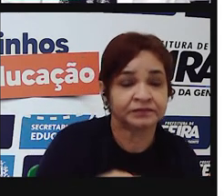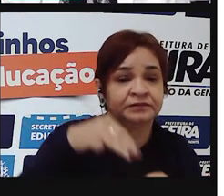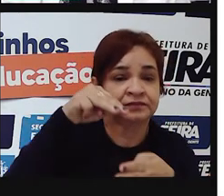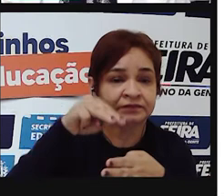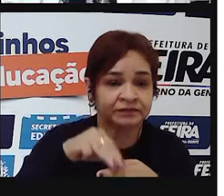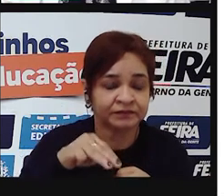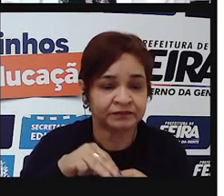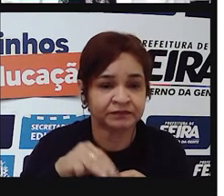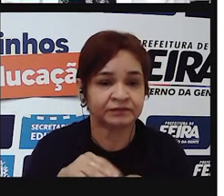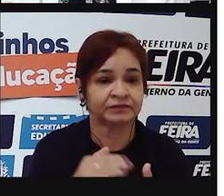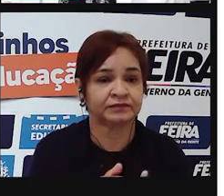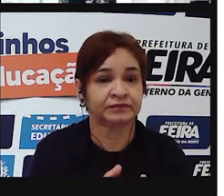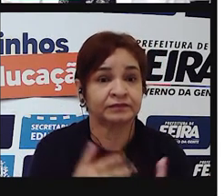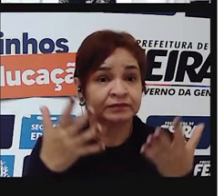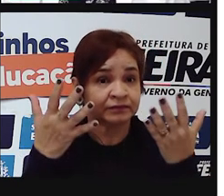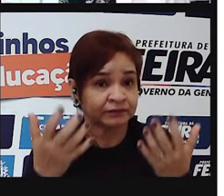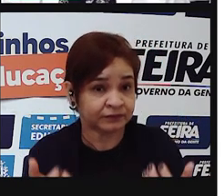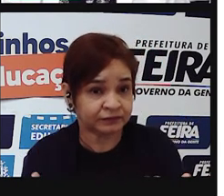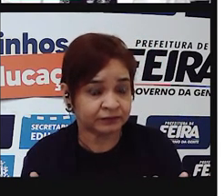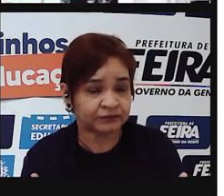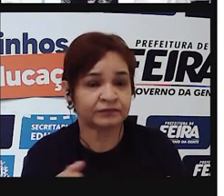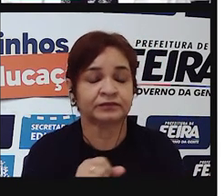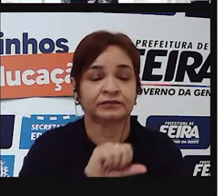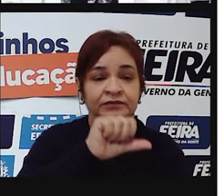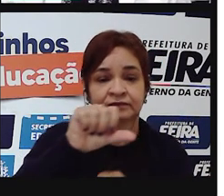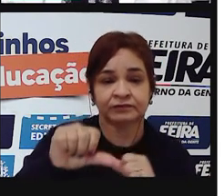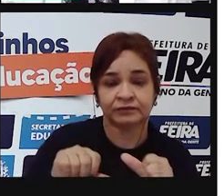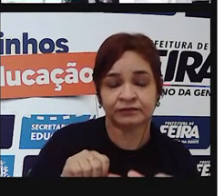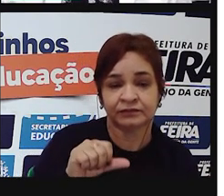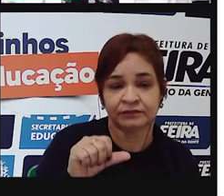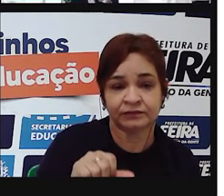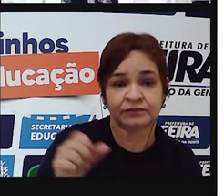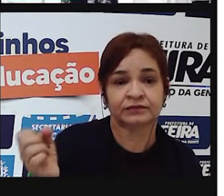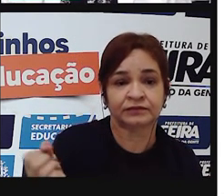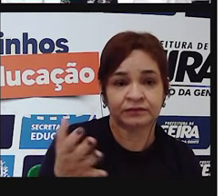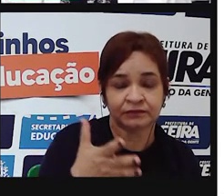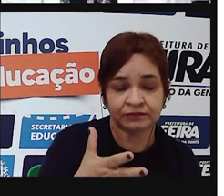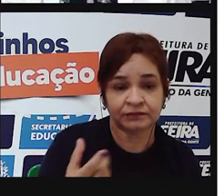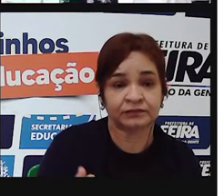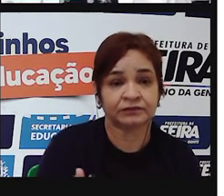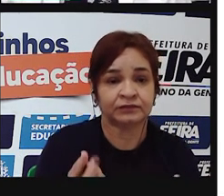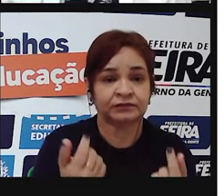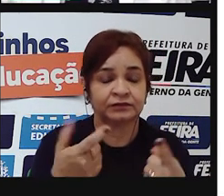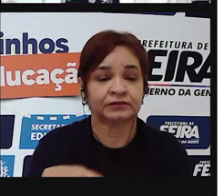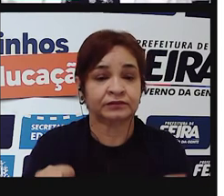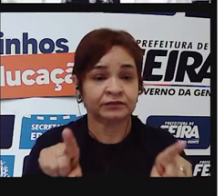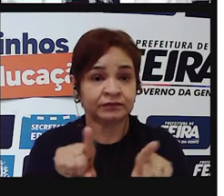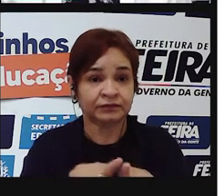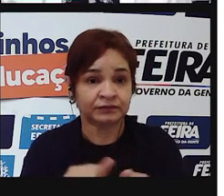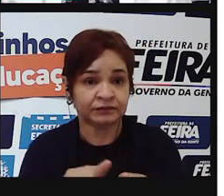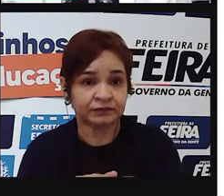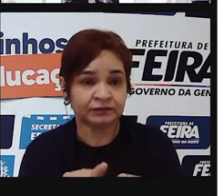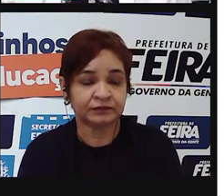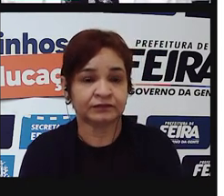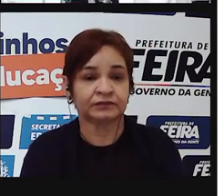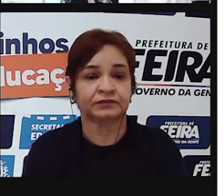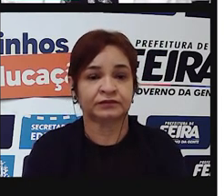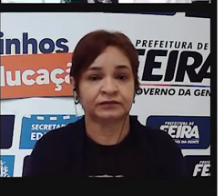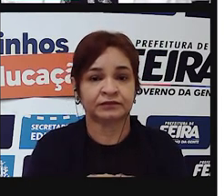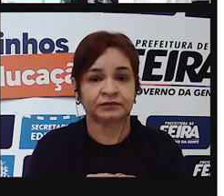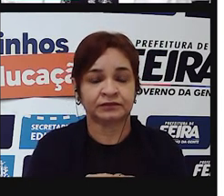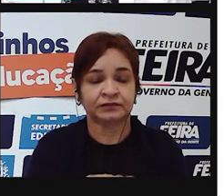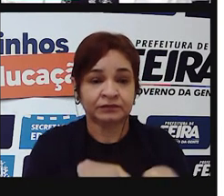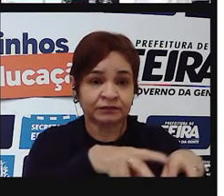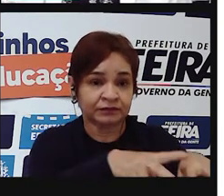município, permitindo uma modernização de caráter, a princípio econômico, a qual repercutiu sobre as